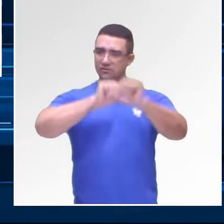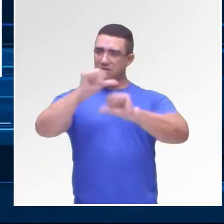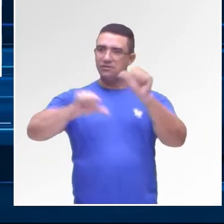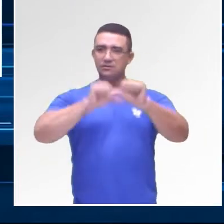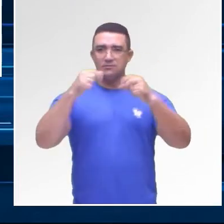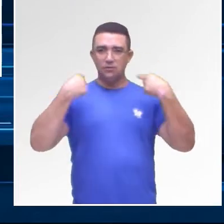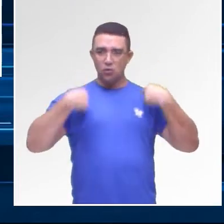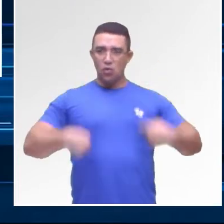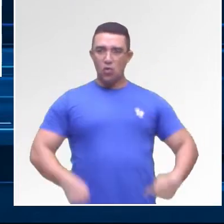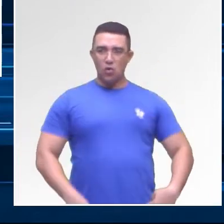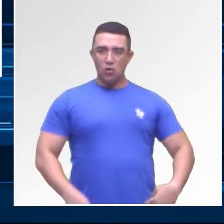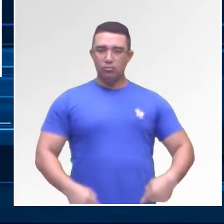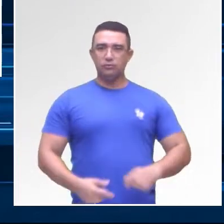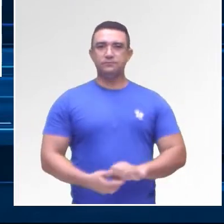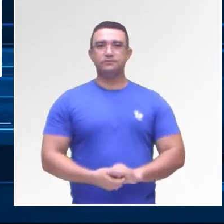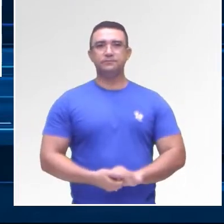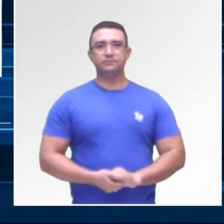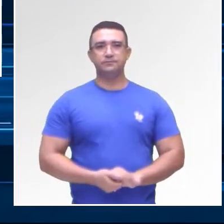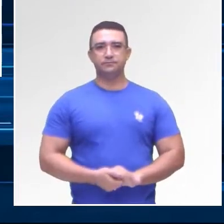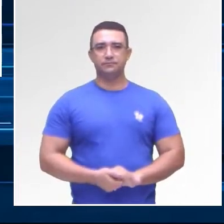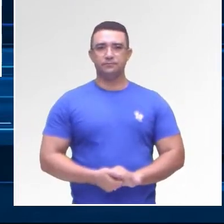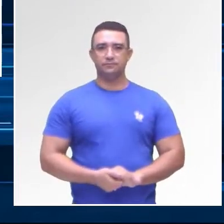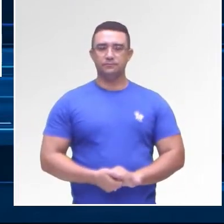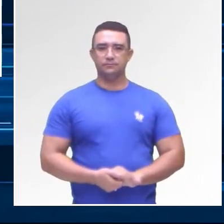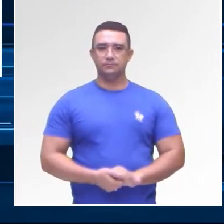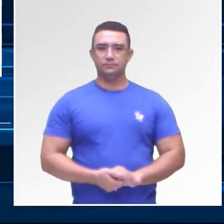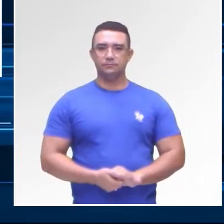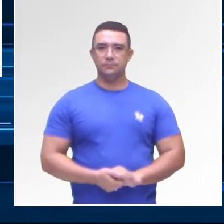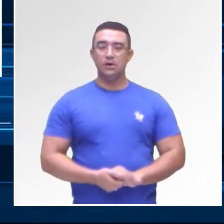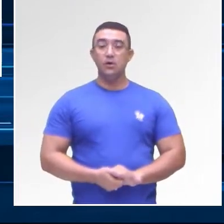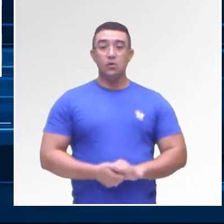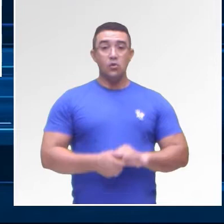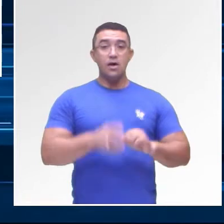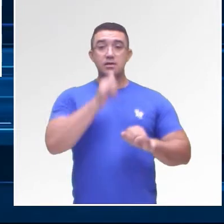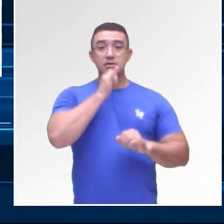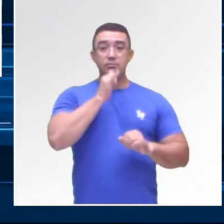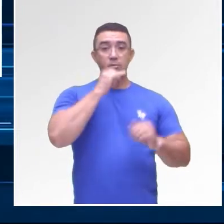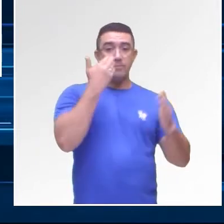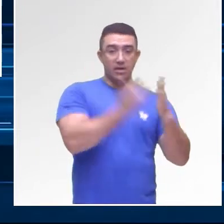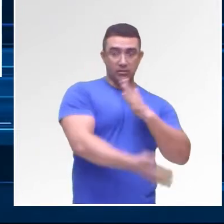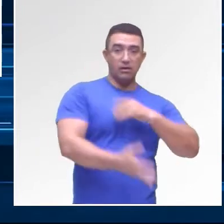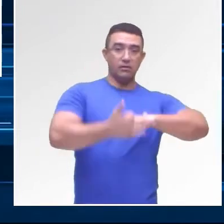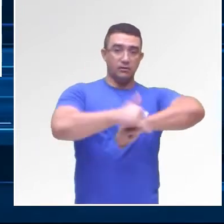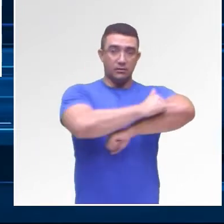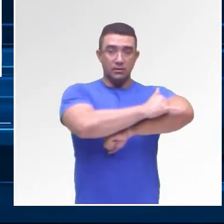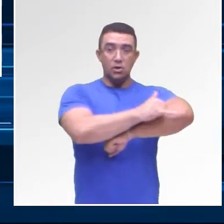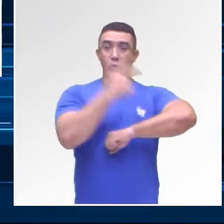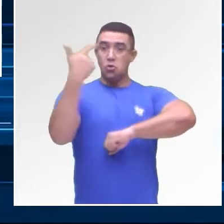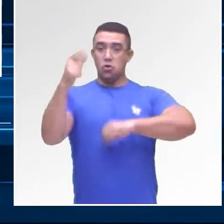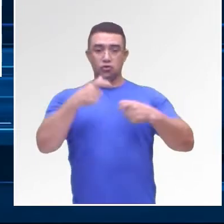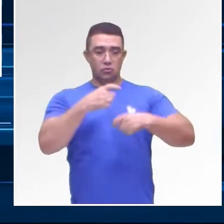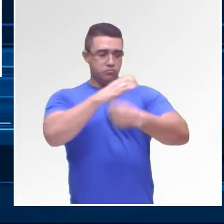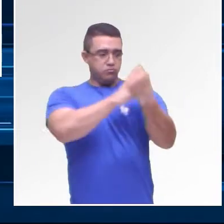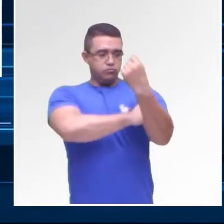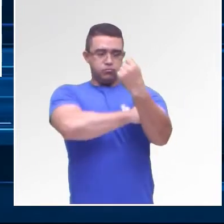e 2 exemplos, que é o de perder gordura e o de ganhar massa